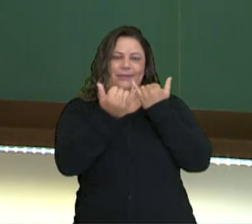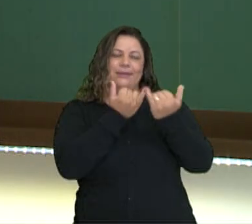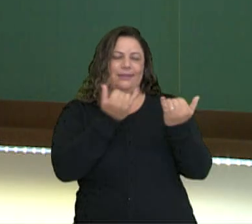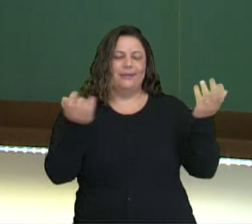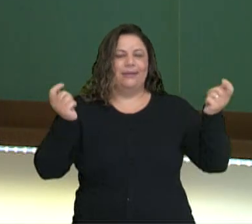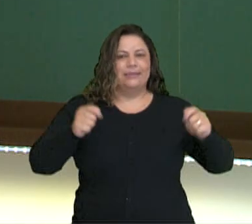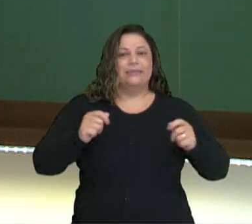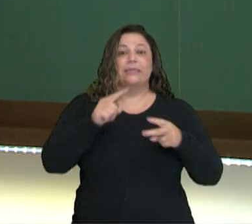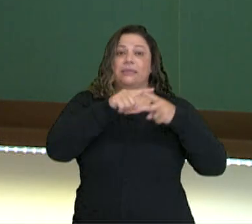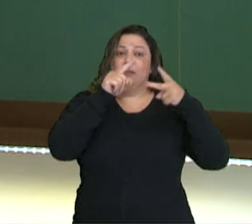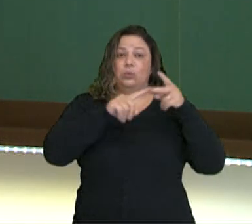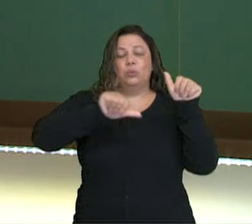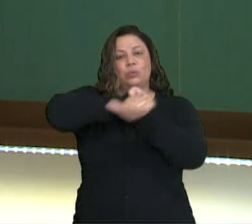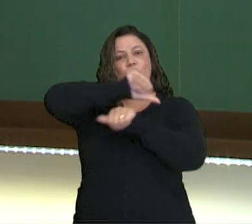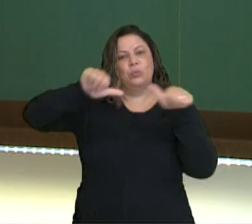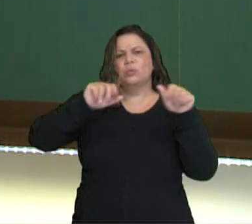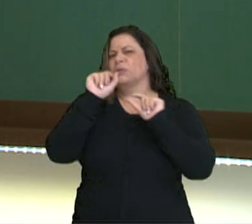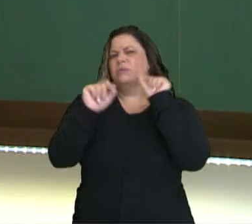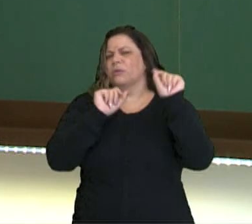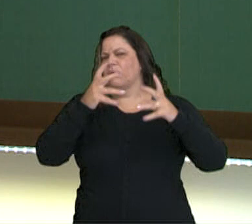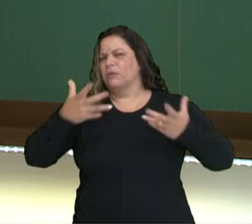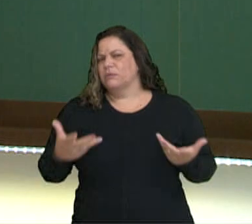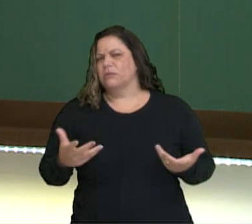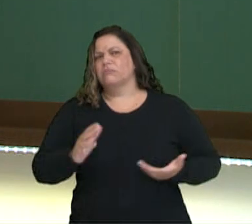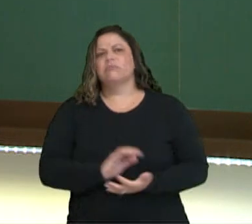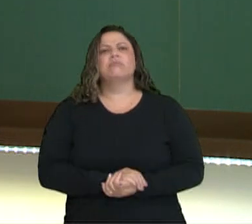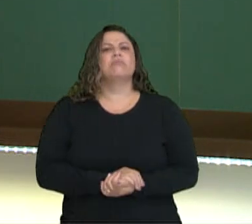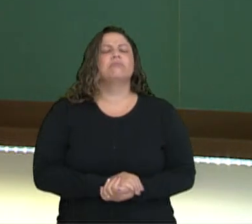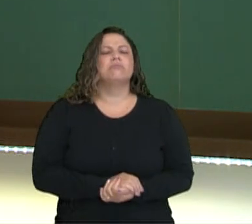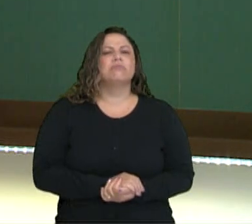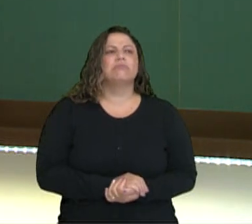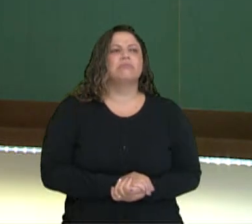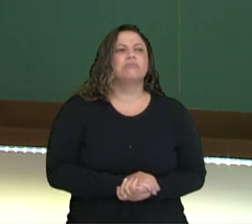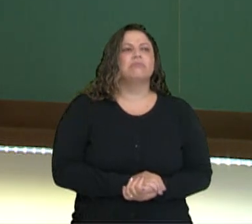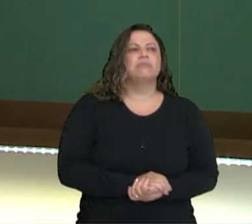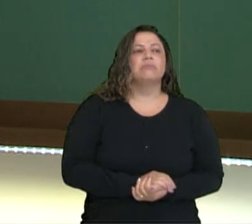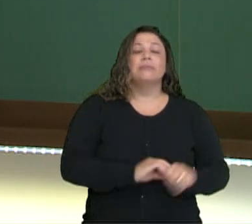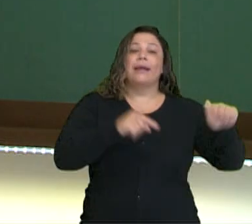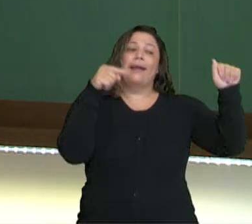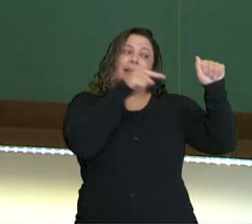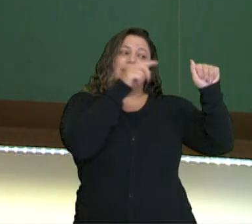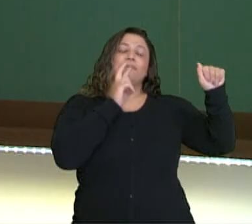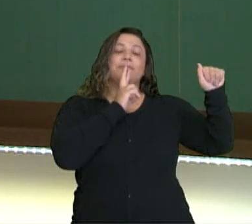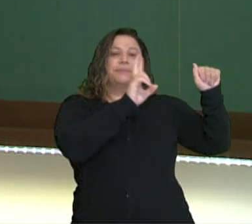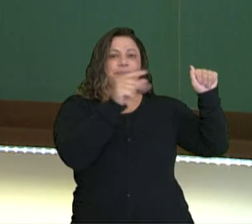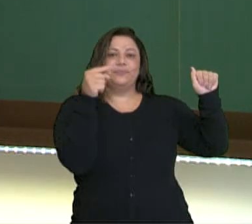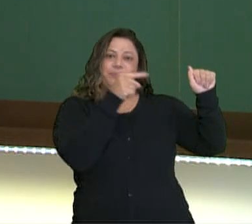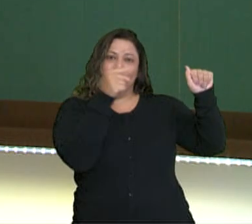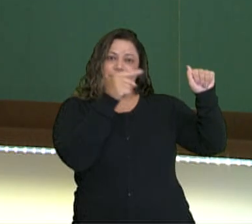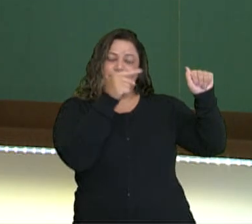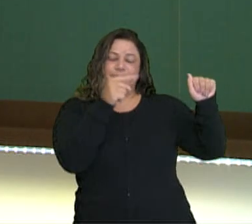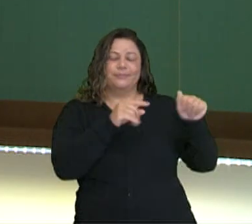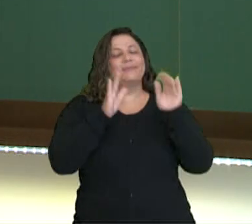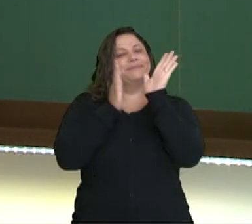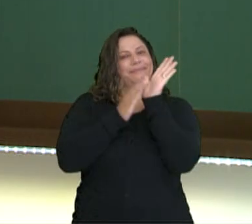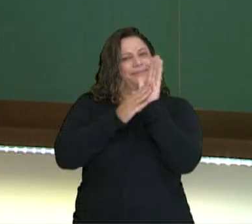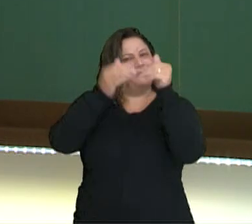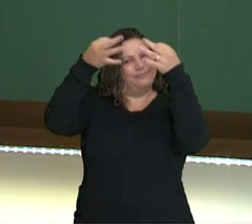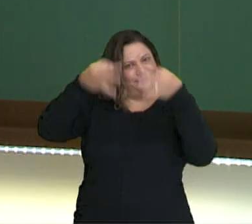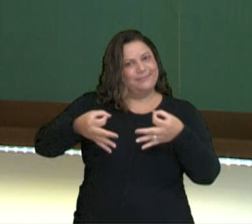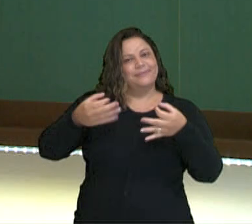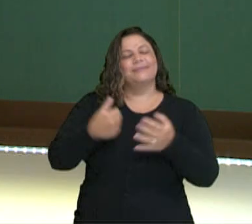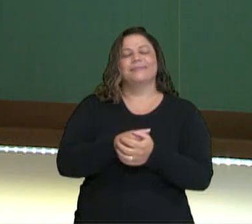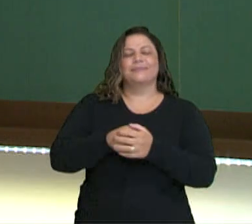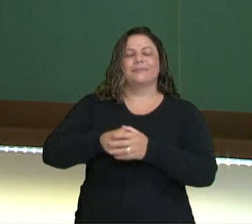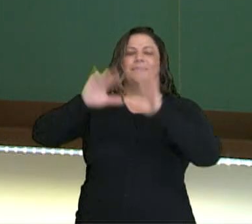principais alterações. Quais são? Para quem marcou a alternativa A, parabéns, porque o